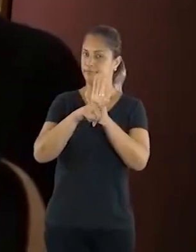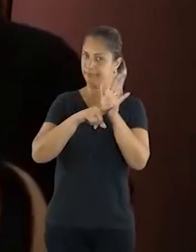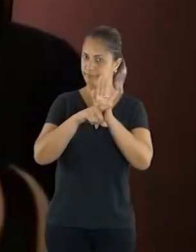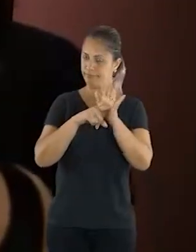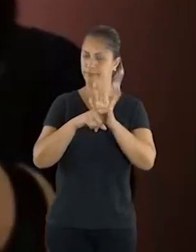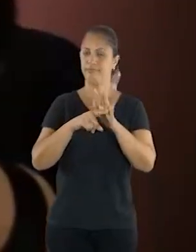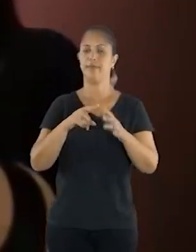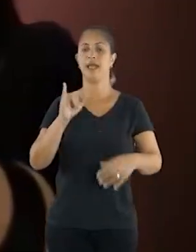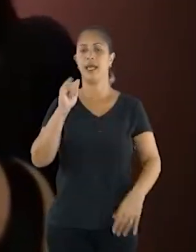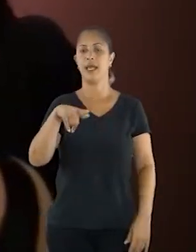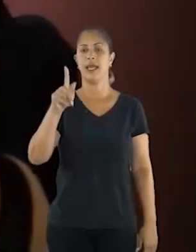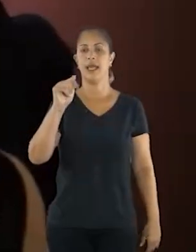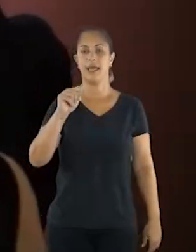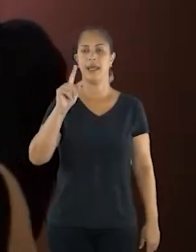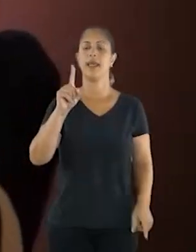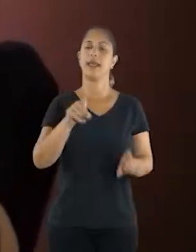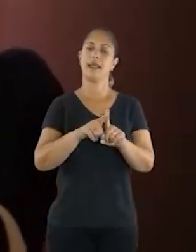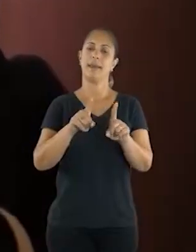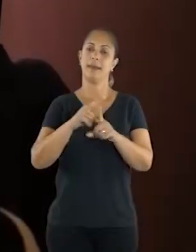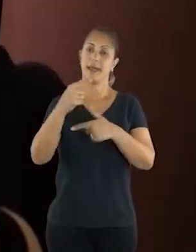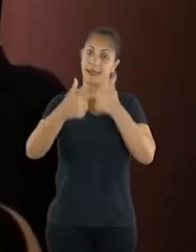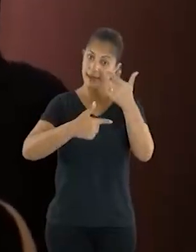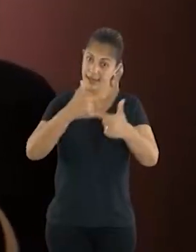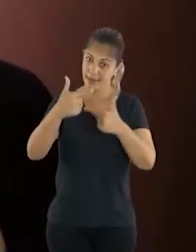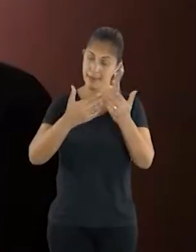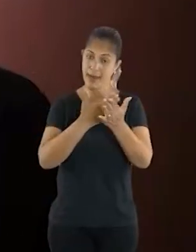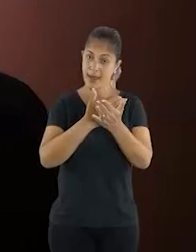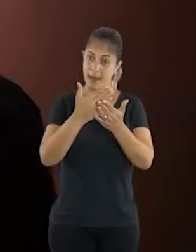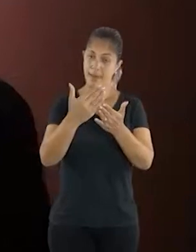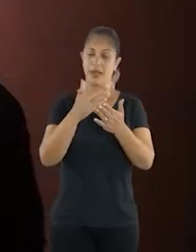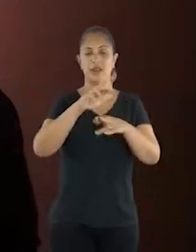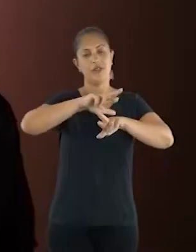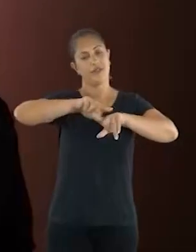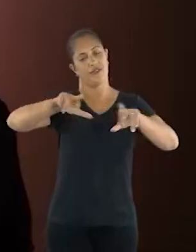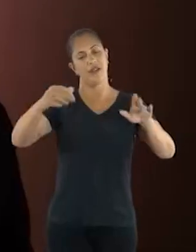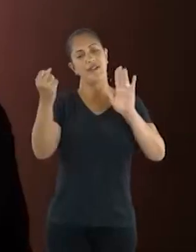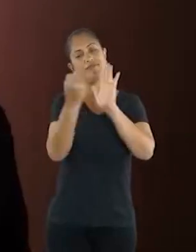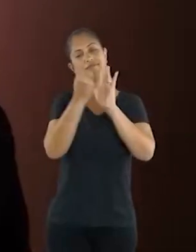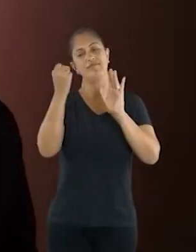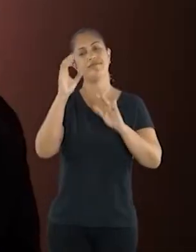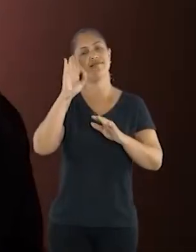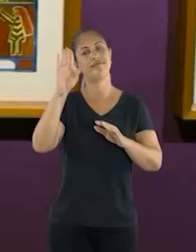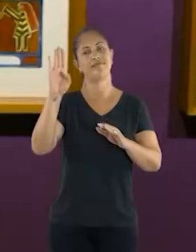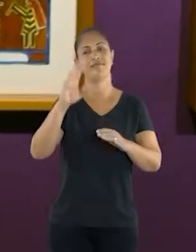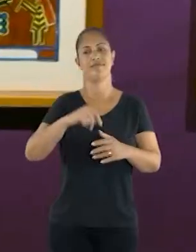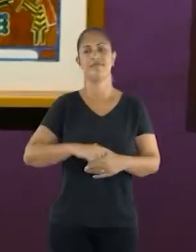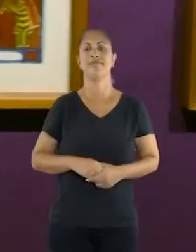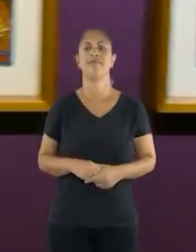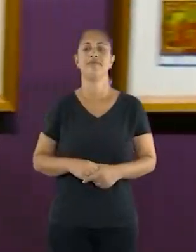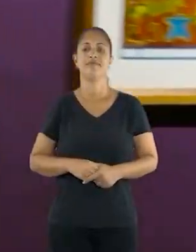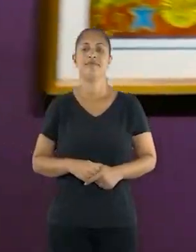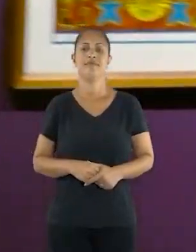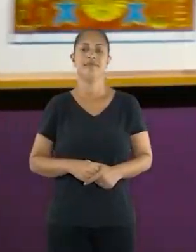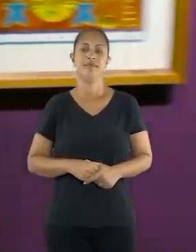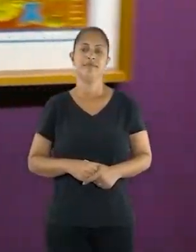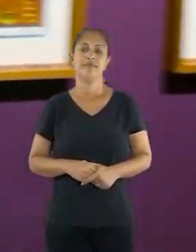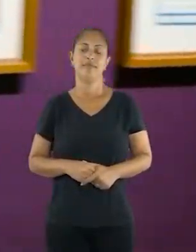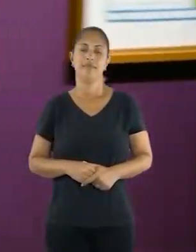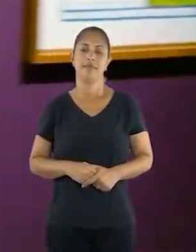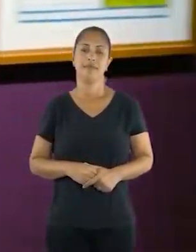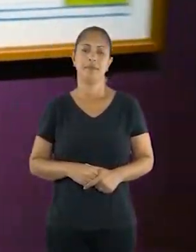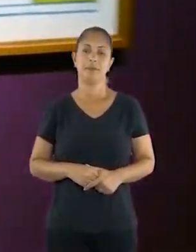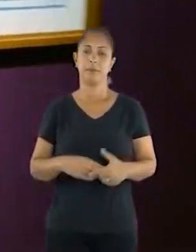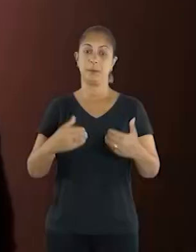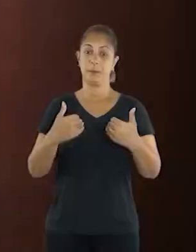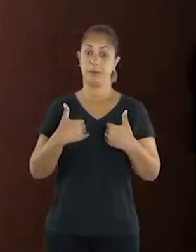ele trabalha a partir de vários símbolos que estão lá. Tá? E